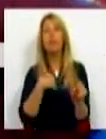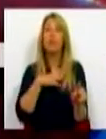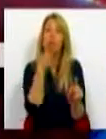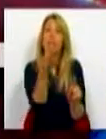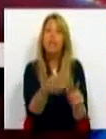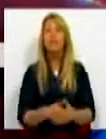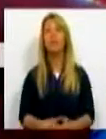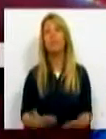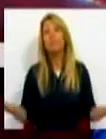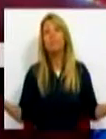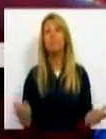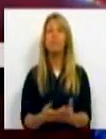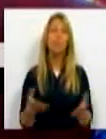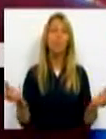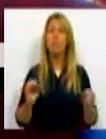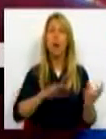que eu queria dizer.